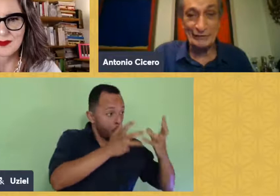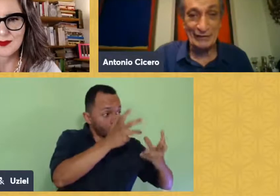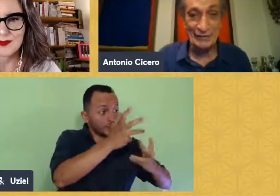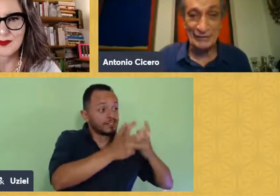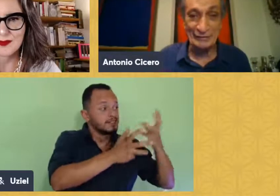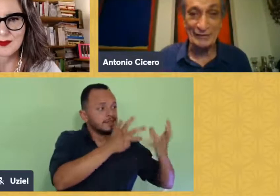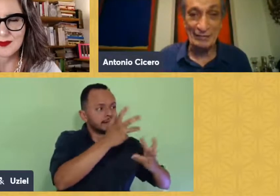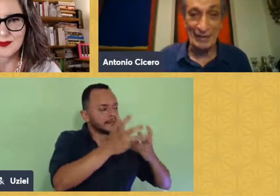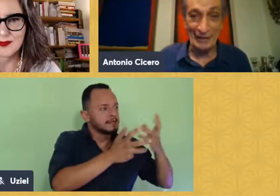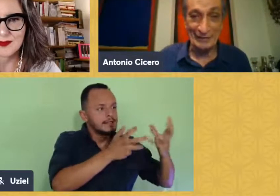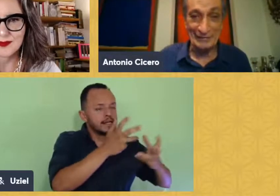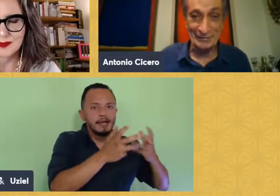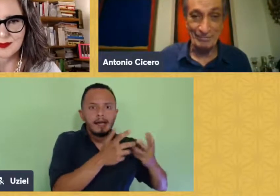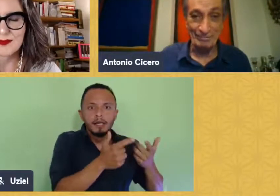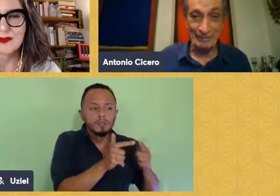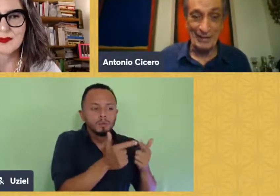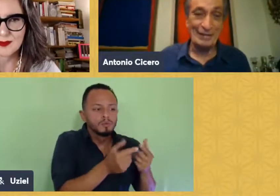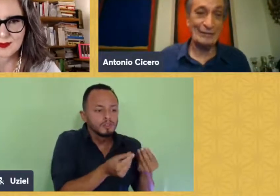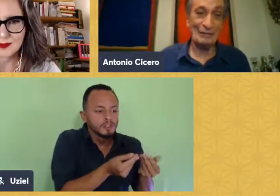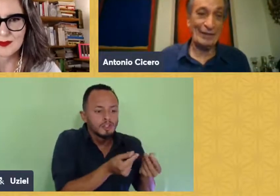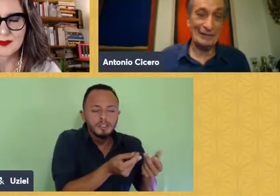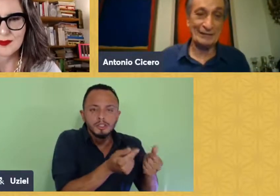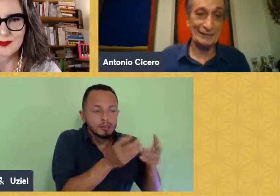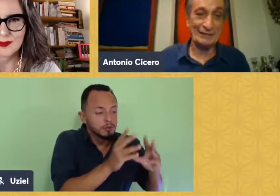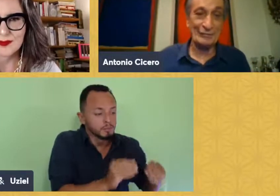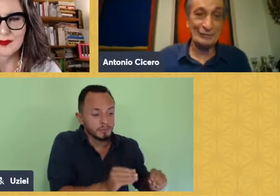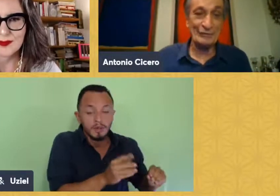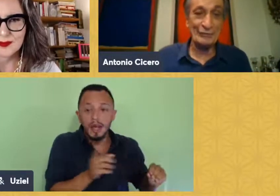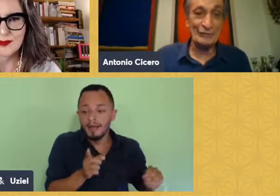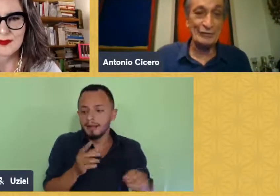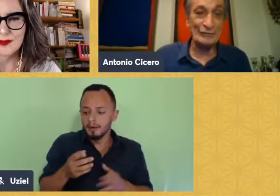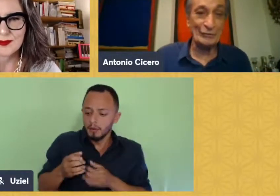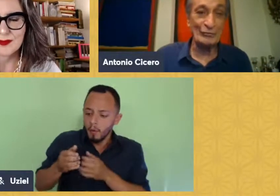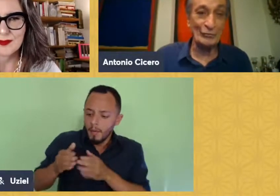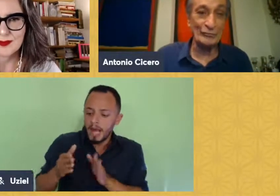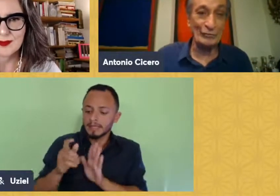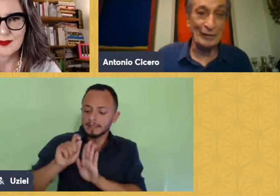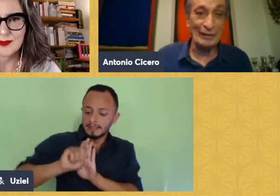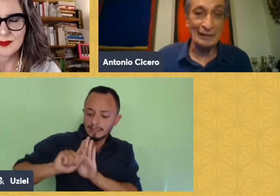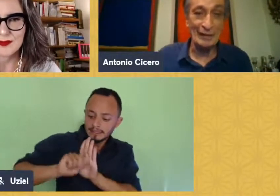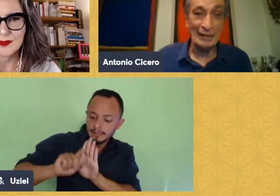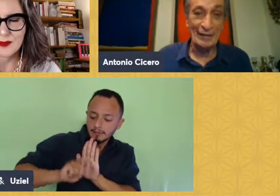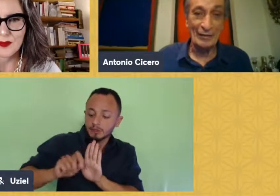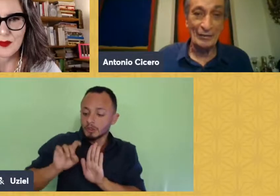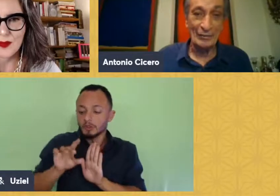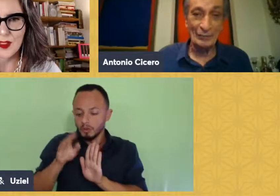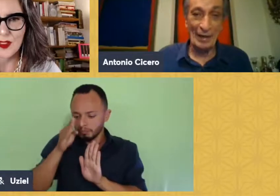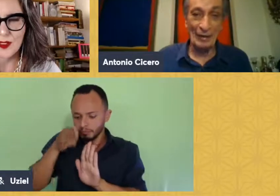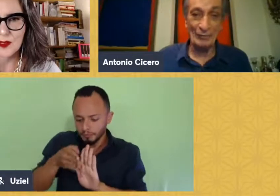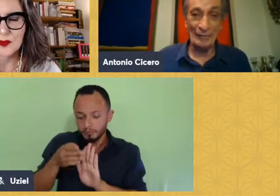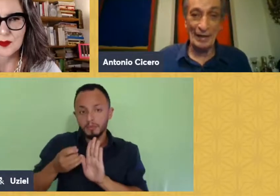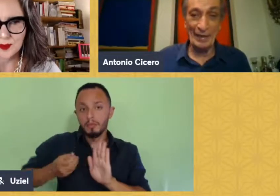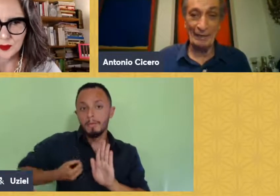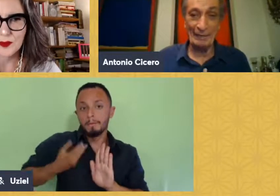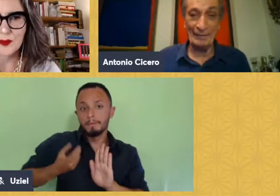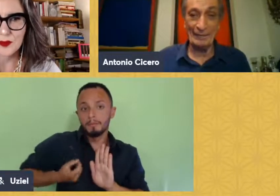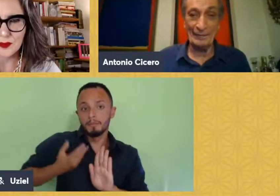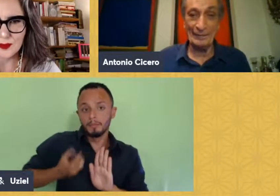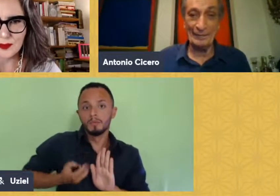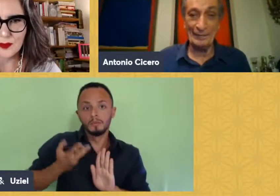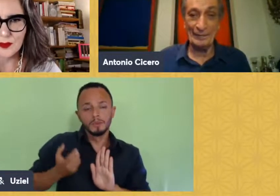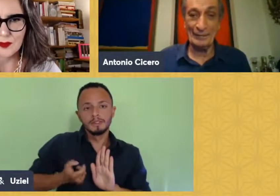a música a gente não tem mais. Não era escrita, não tinham desenvolvido ainda uma